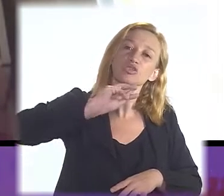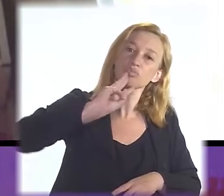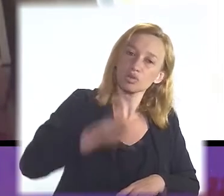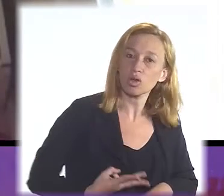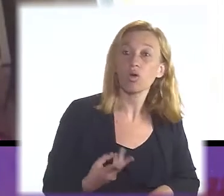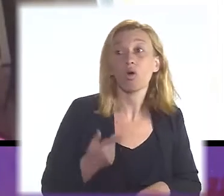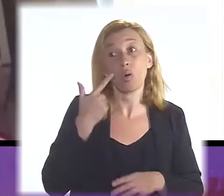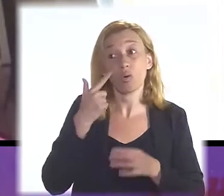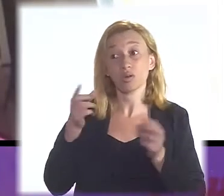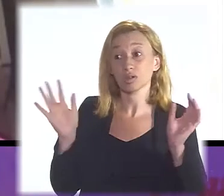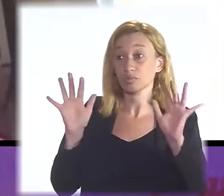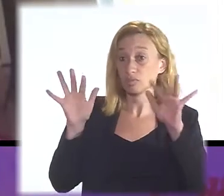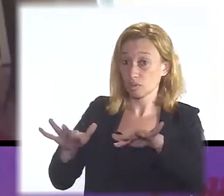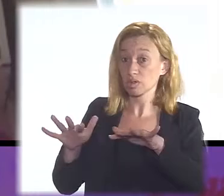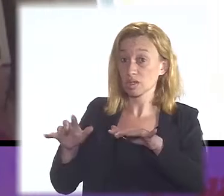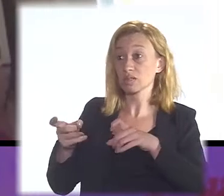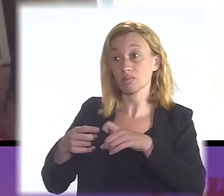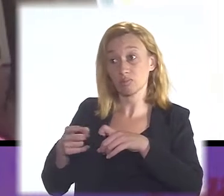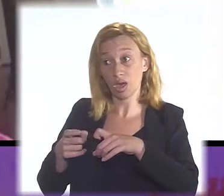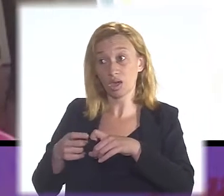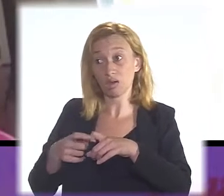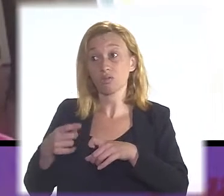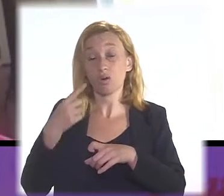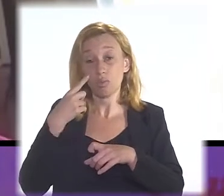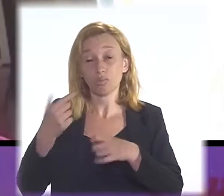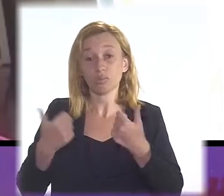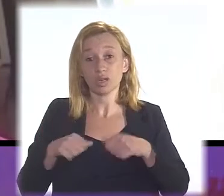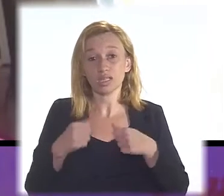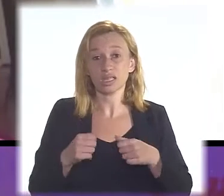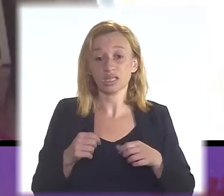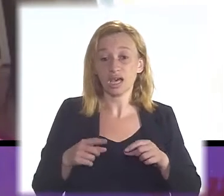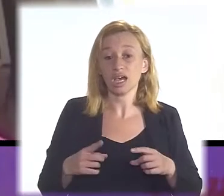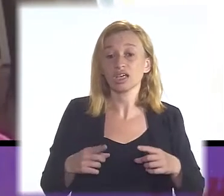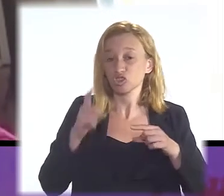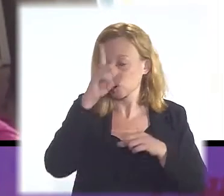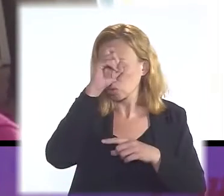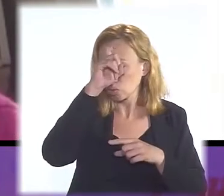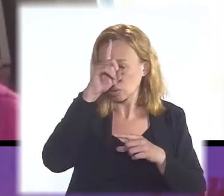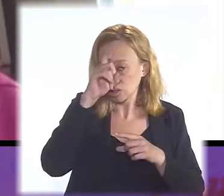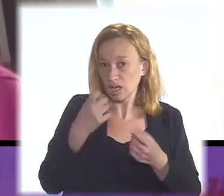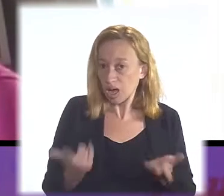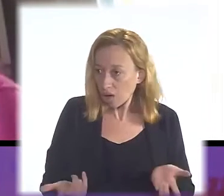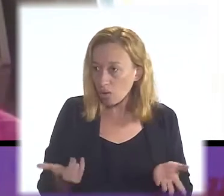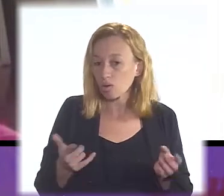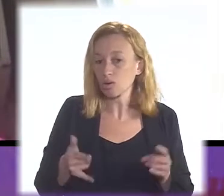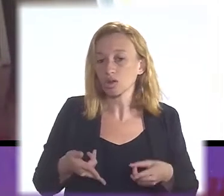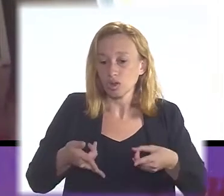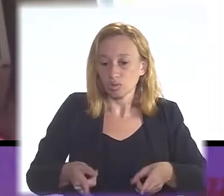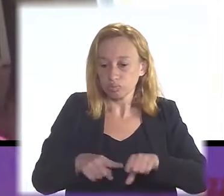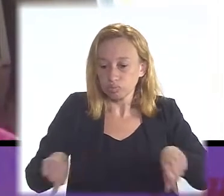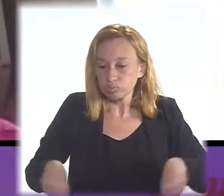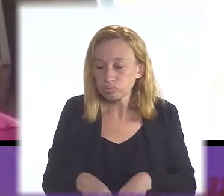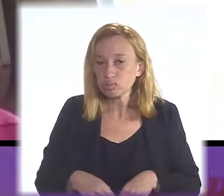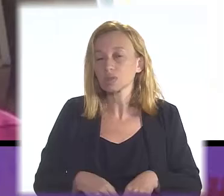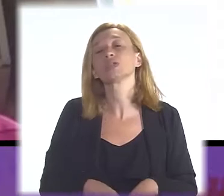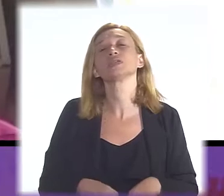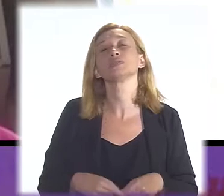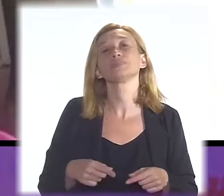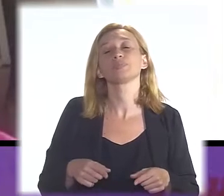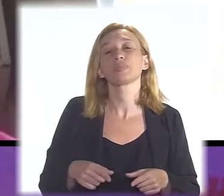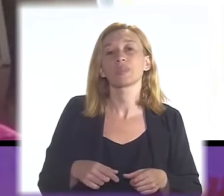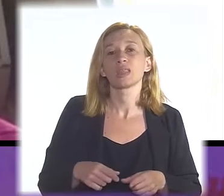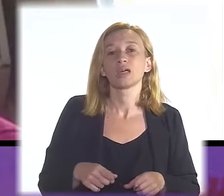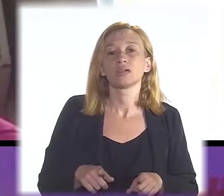pessoas que vão precisar de atenção médica e vão precisar de leitos de UTI, que não são tão disponíveis assim, e que